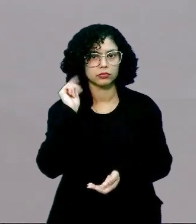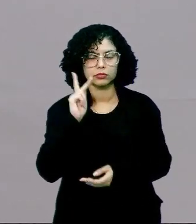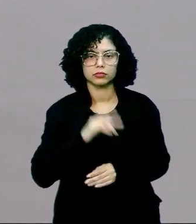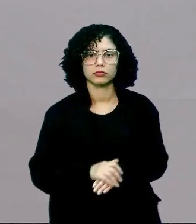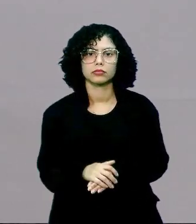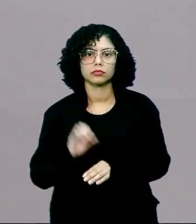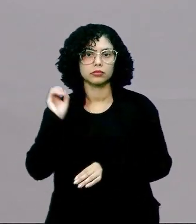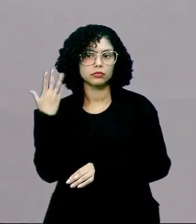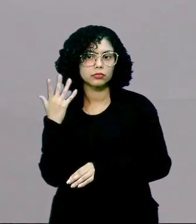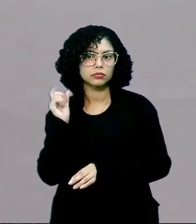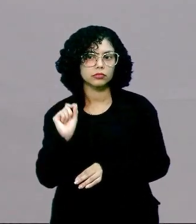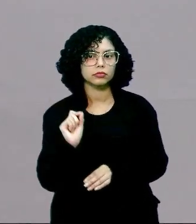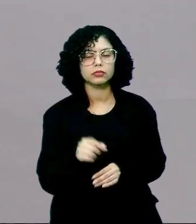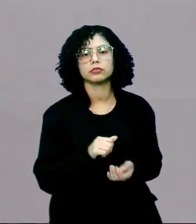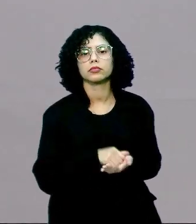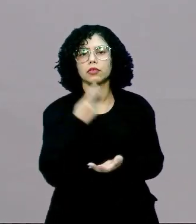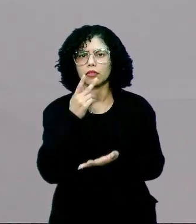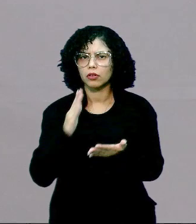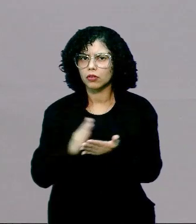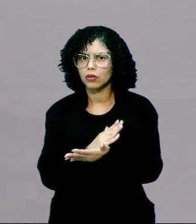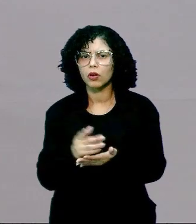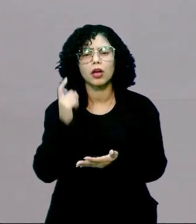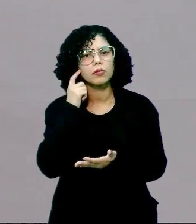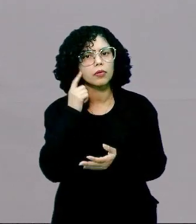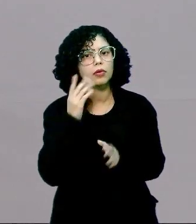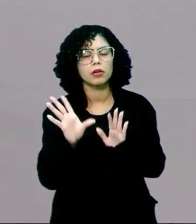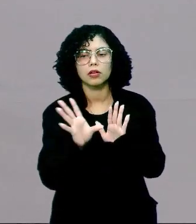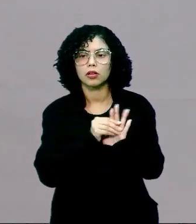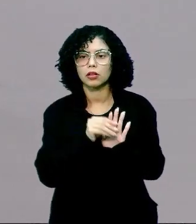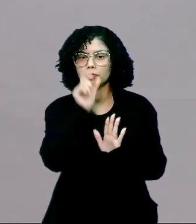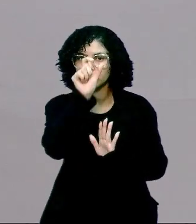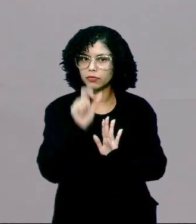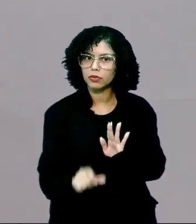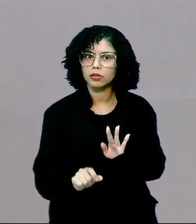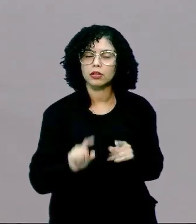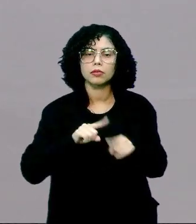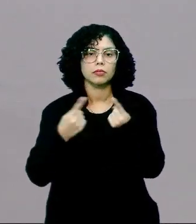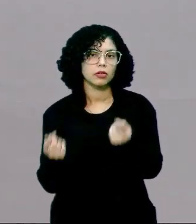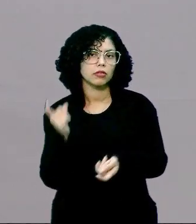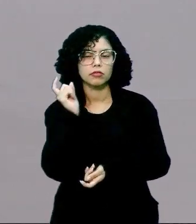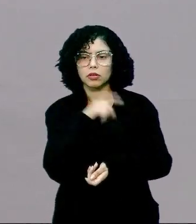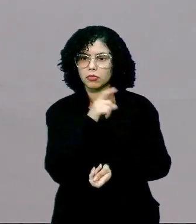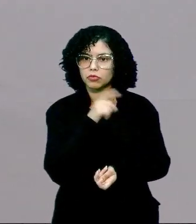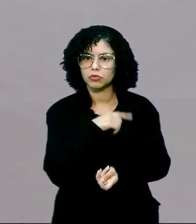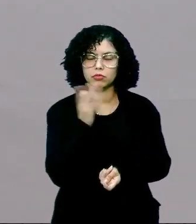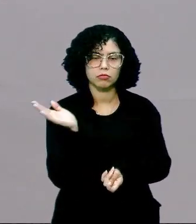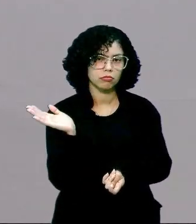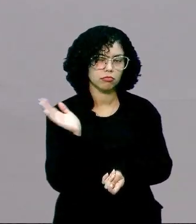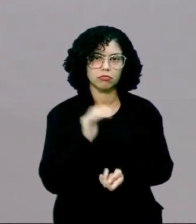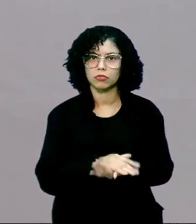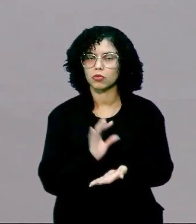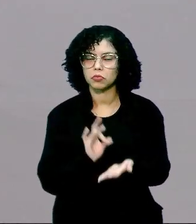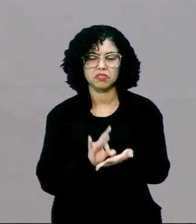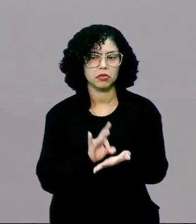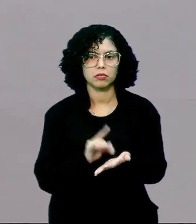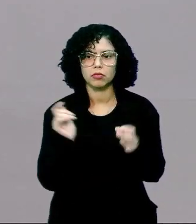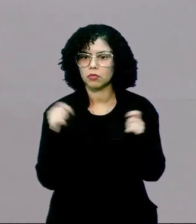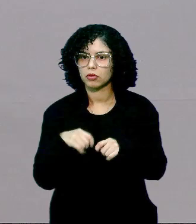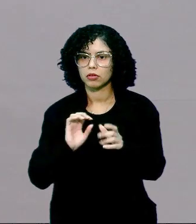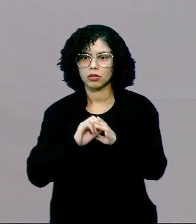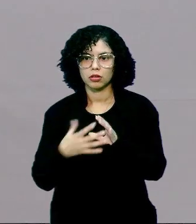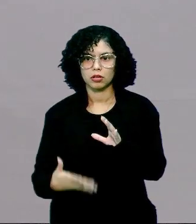ok? Nesse caso, eles inventam algo para colocar no perfil, mas que, pessoalmente, as pessoas não possuem